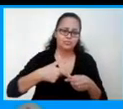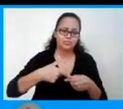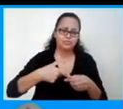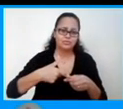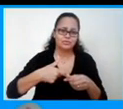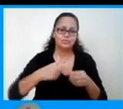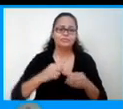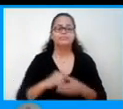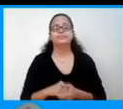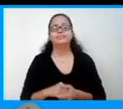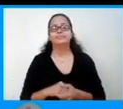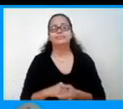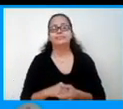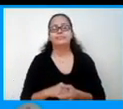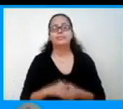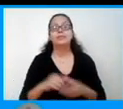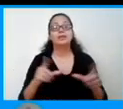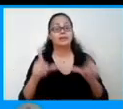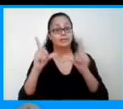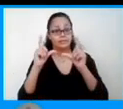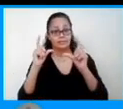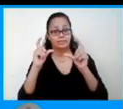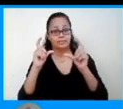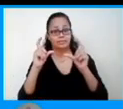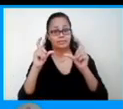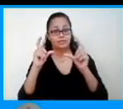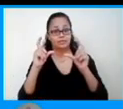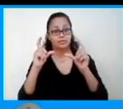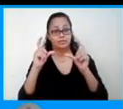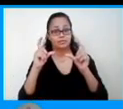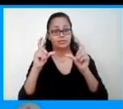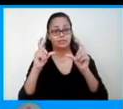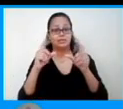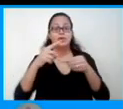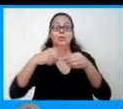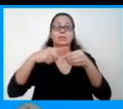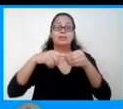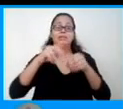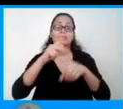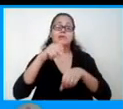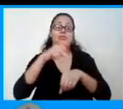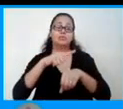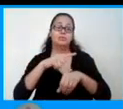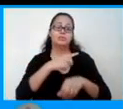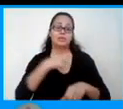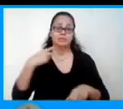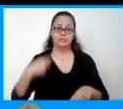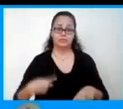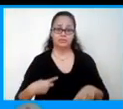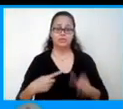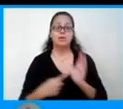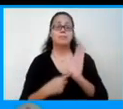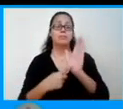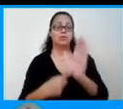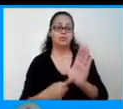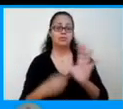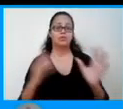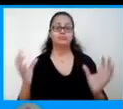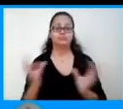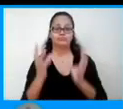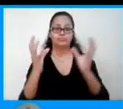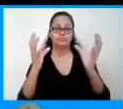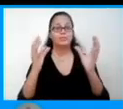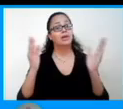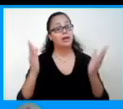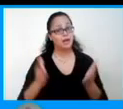petróleo, certo? A gente tem aqui uma imagem, né, numa cidade chinesa mostrando aqui a poluição. A gente está tão acostumado com o uso das